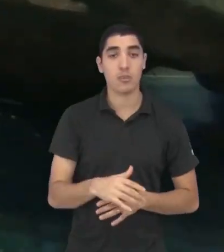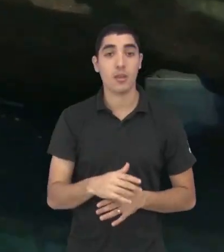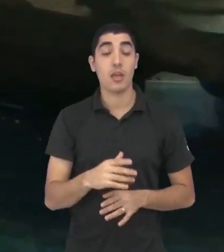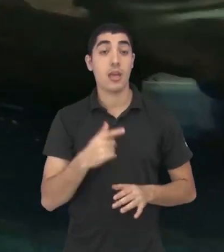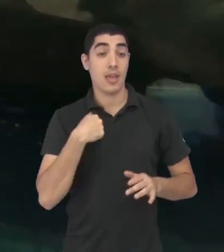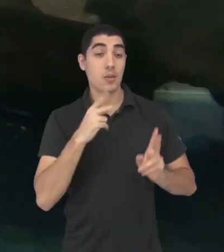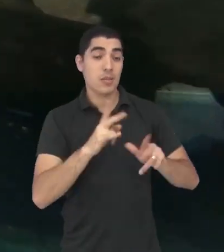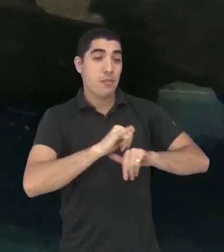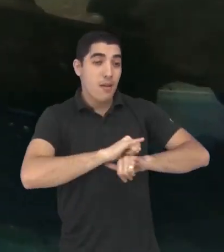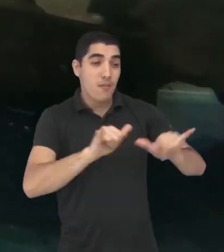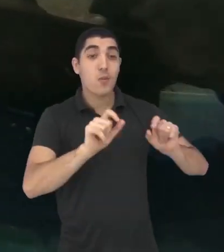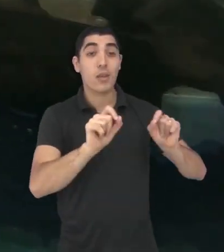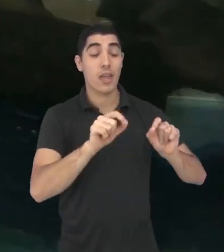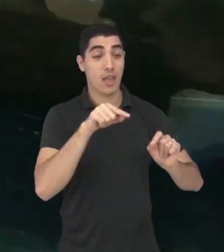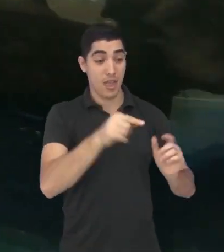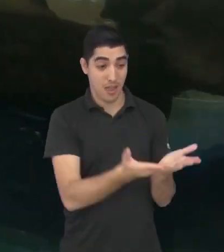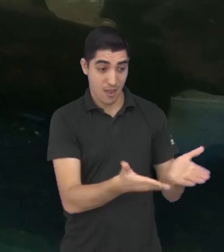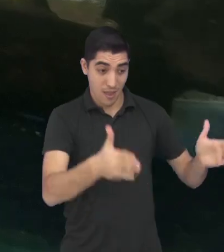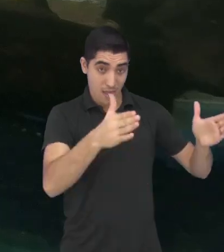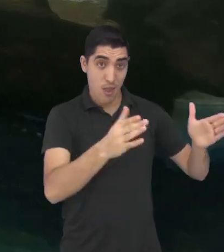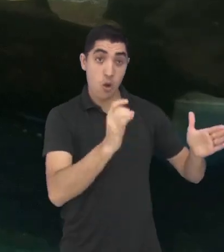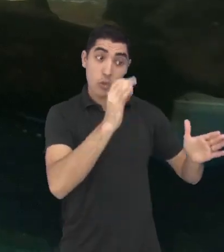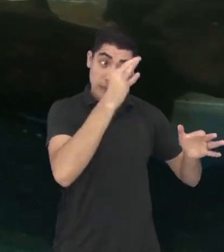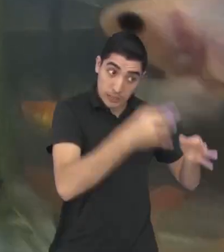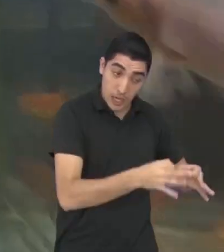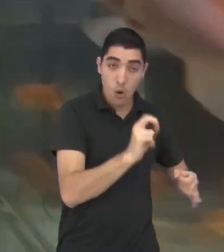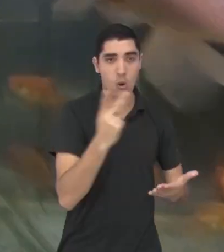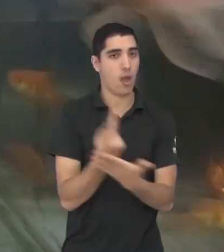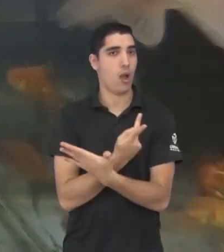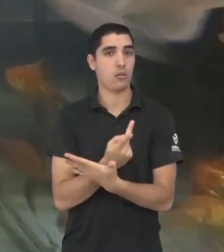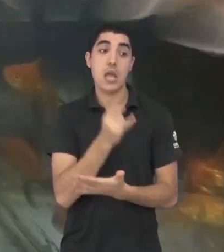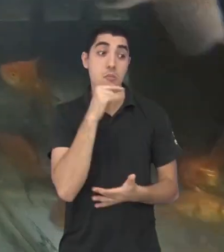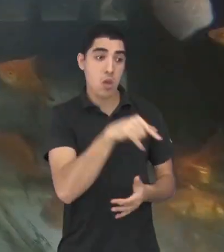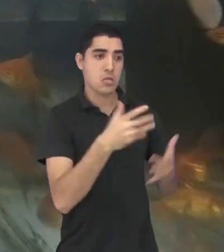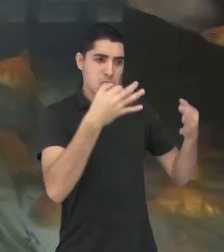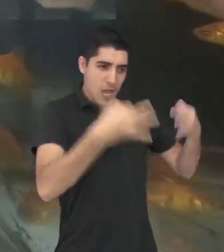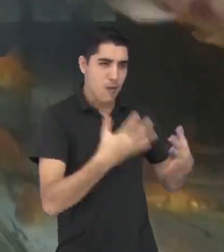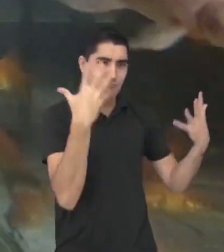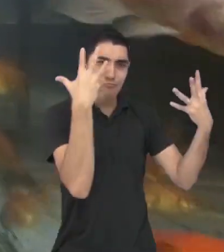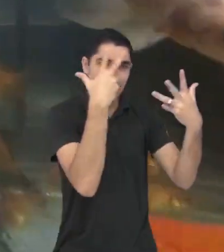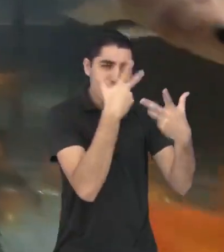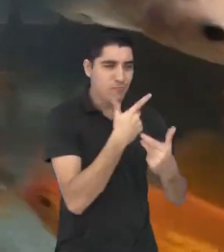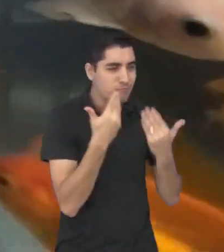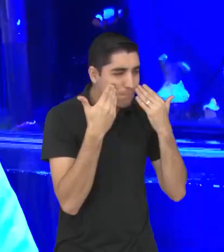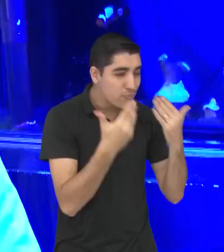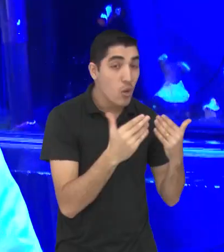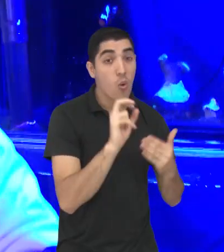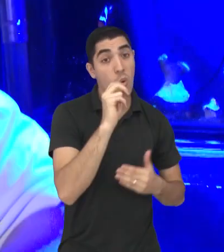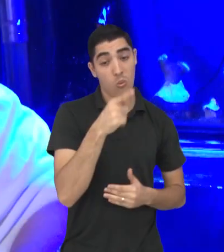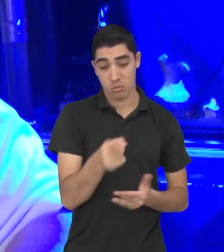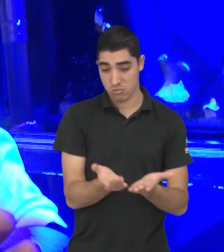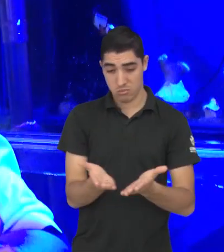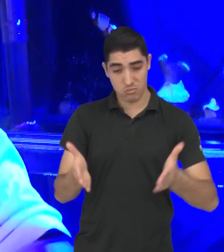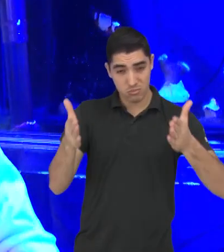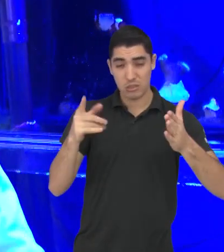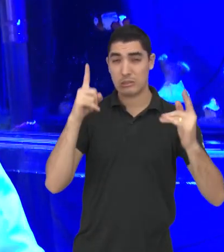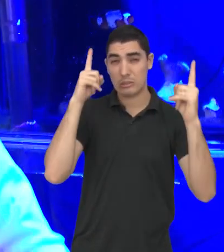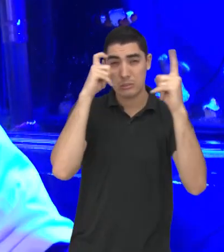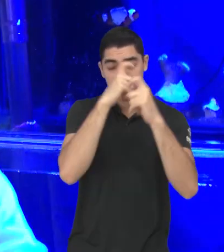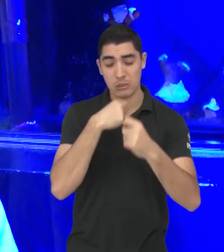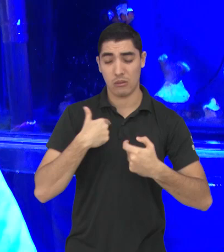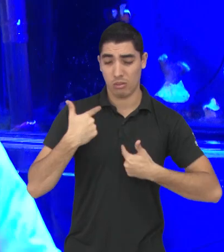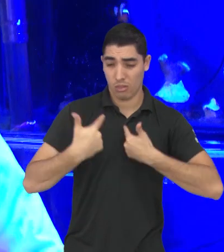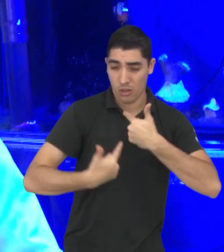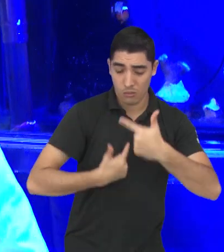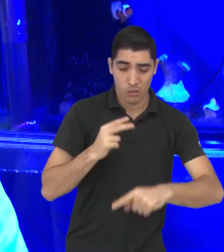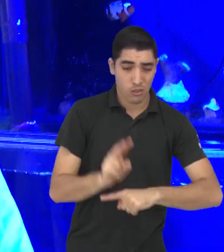com os clientes que o aquarismo ele é 8 ou 80. Ou você faz direito, ele é muito bonito e dá certo, ou ele é